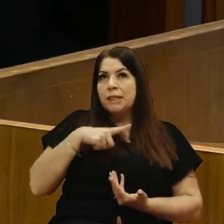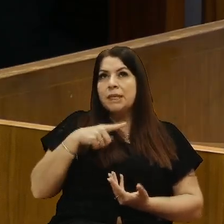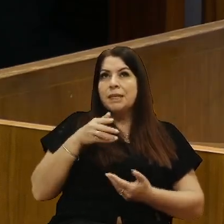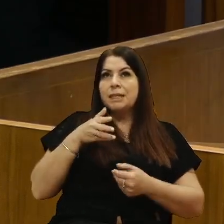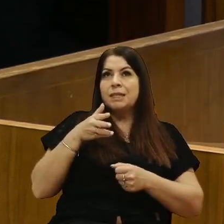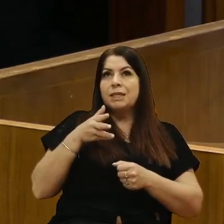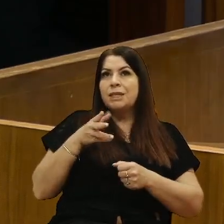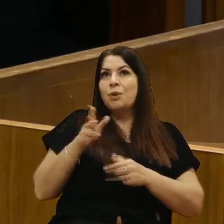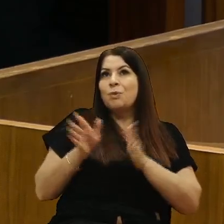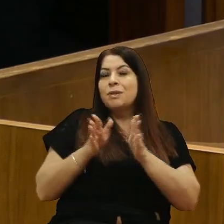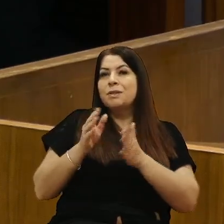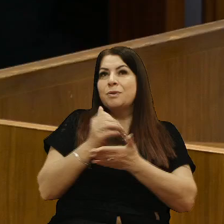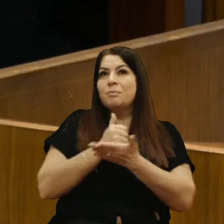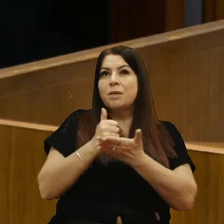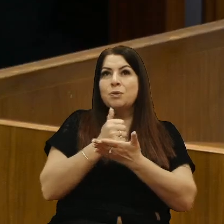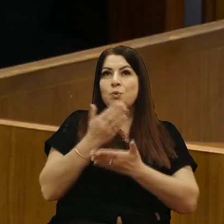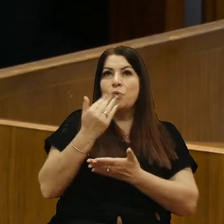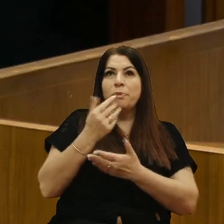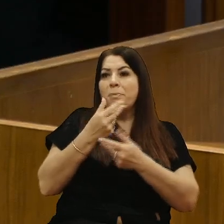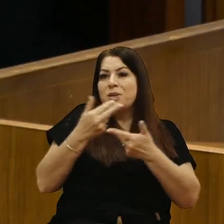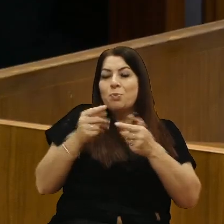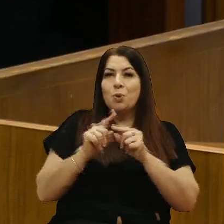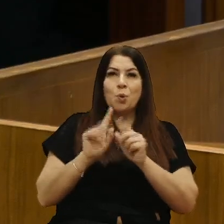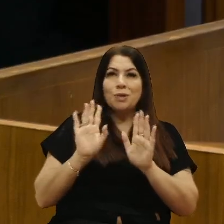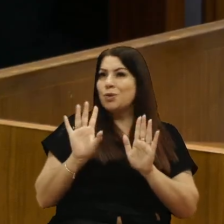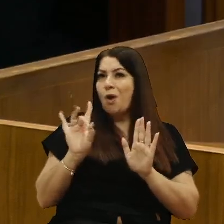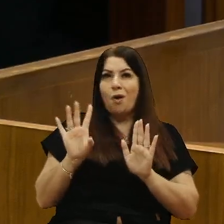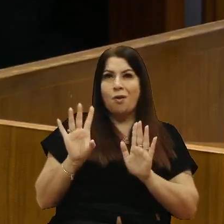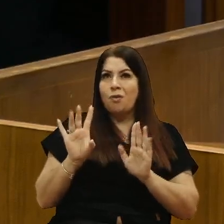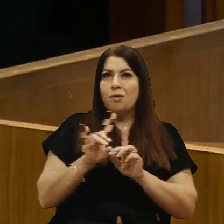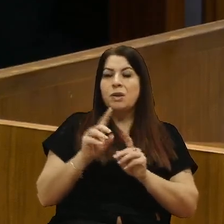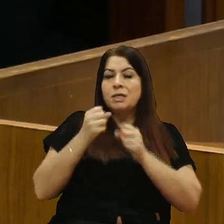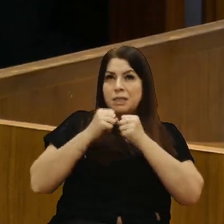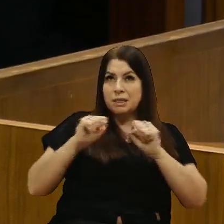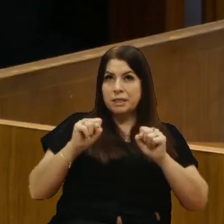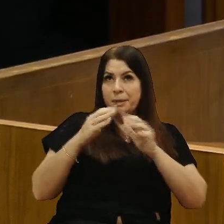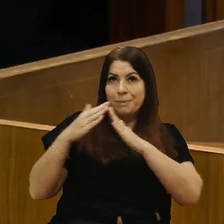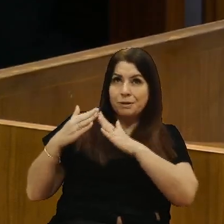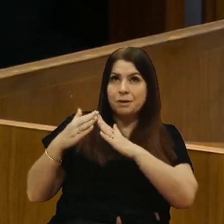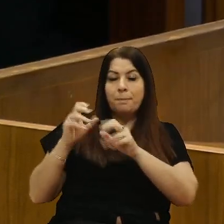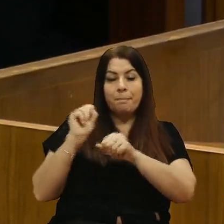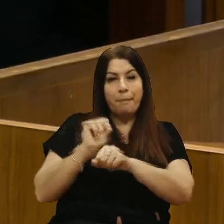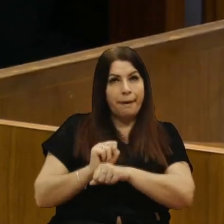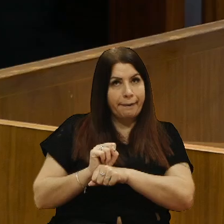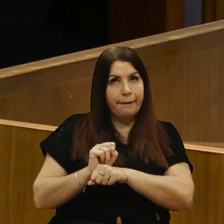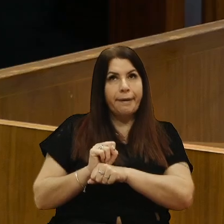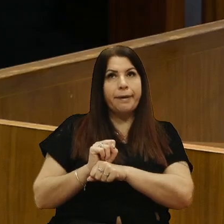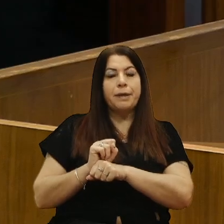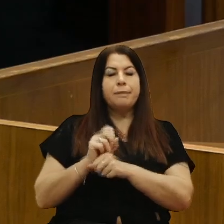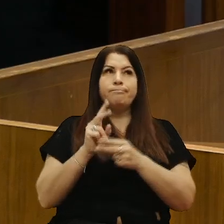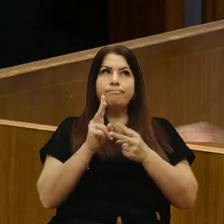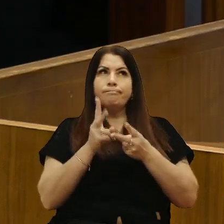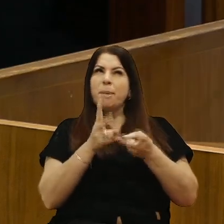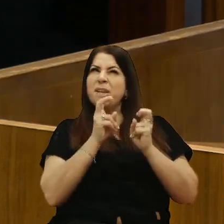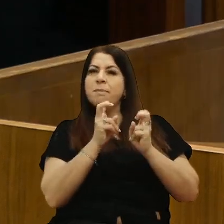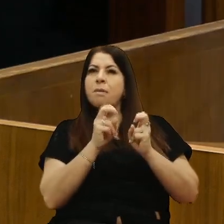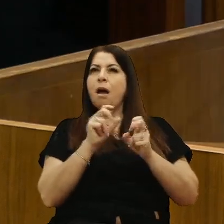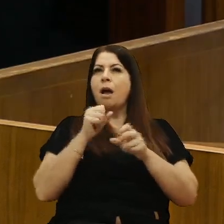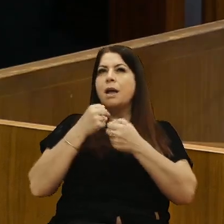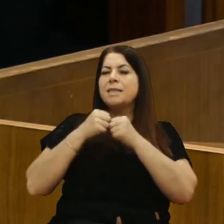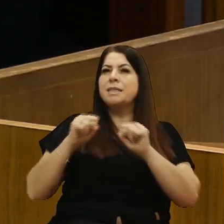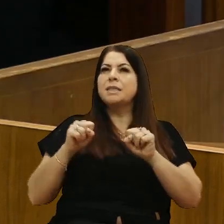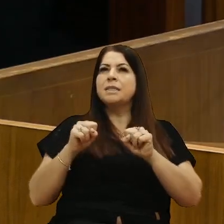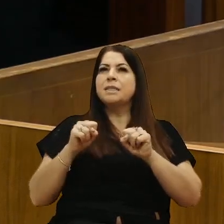acesso ao básico, que é o alimento e mais alguma coisa. Então, a nossa Secretaria de Habitação tem que parar com essa percepção de ser uma